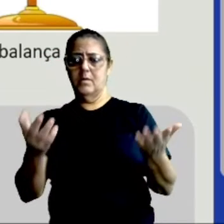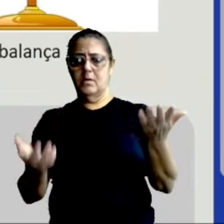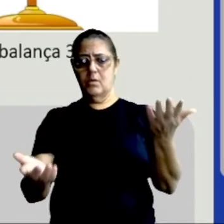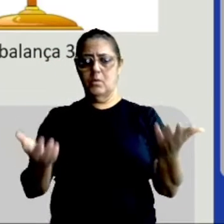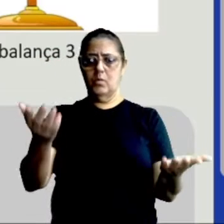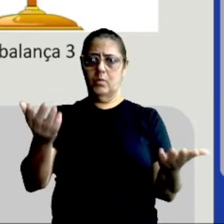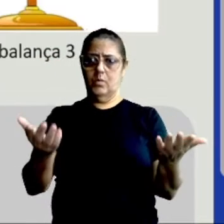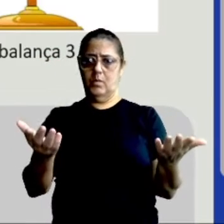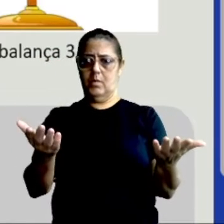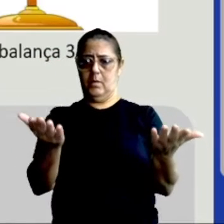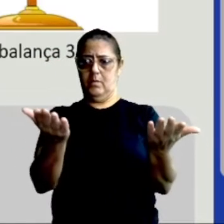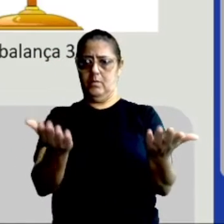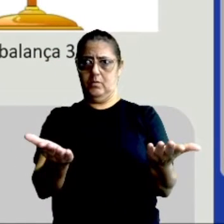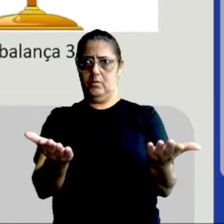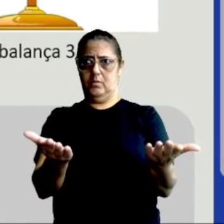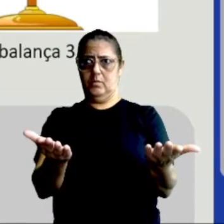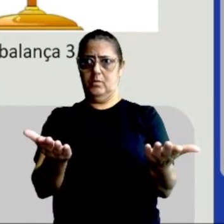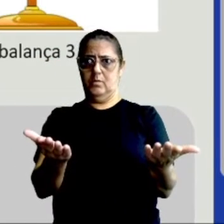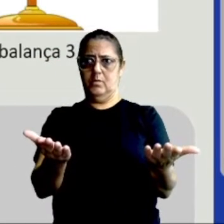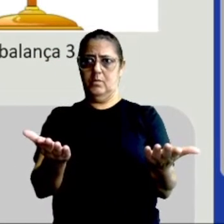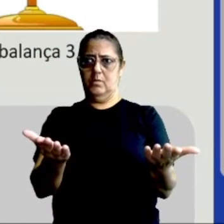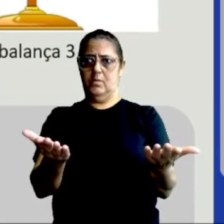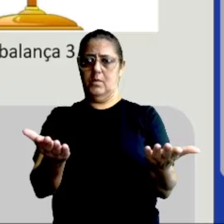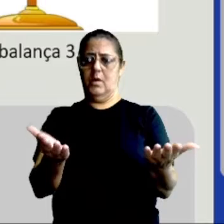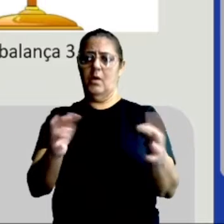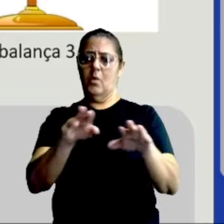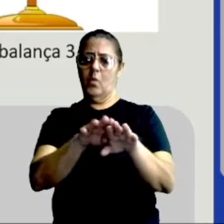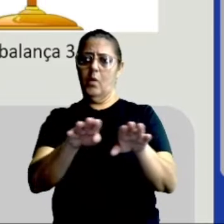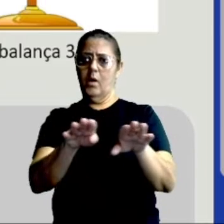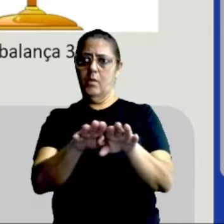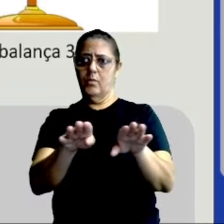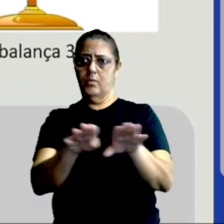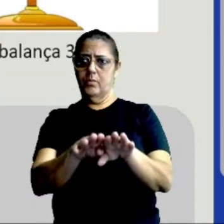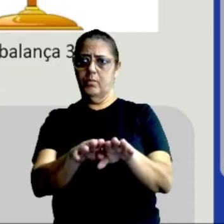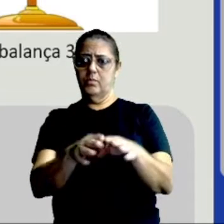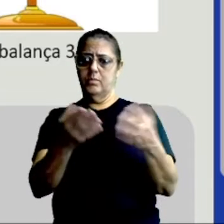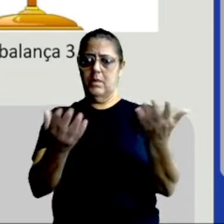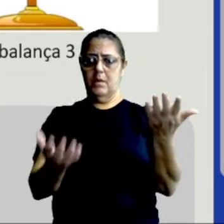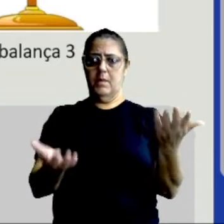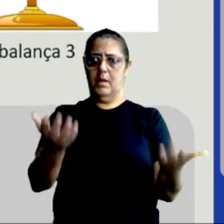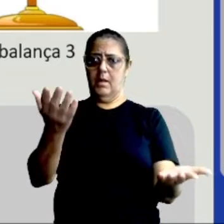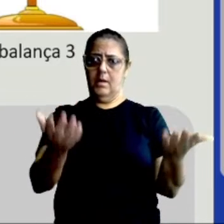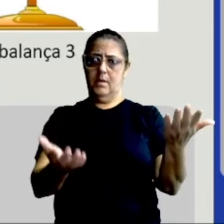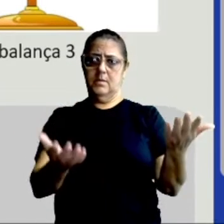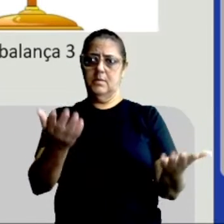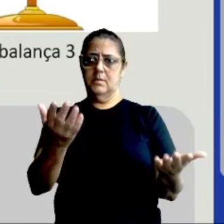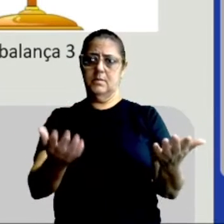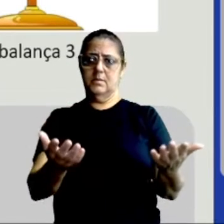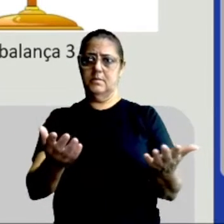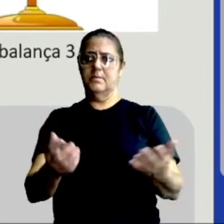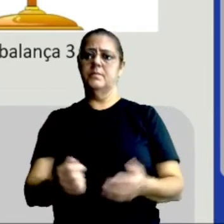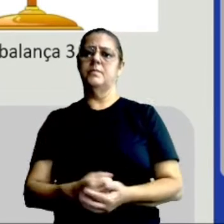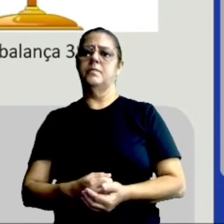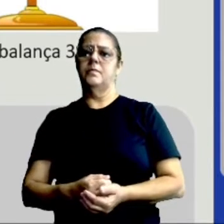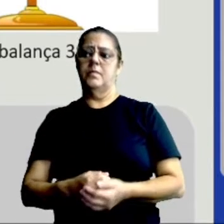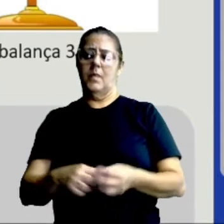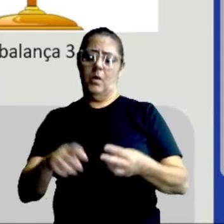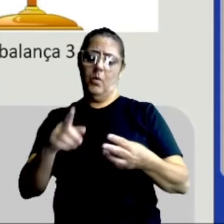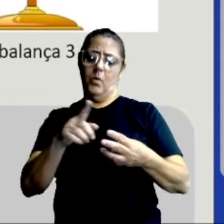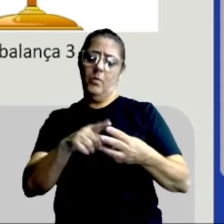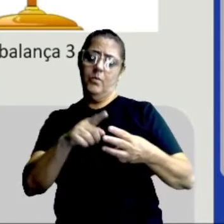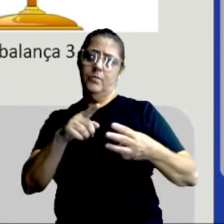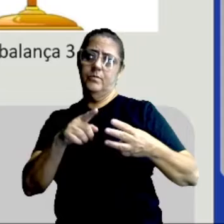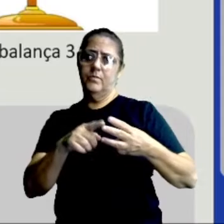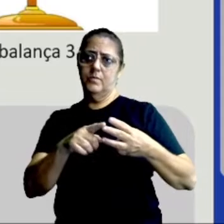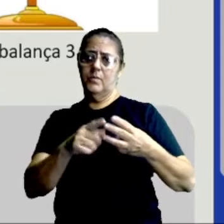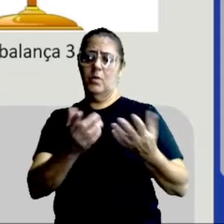os 2 pratos no mesmo nível, na mesma altura, como a gente aqui nas balanças, como nós temos nas balanças 1 e